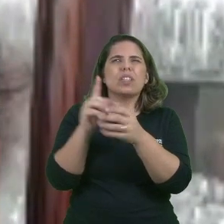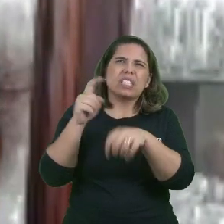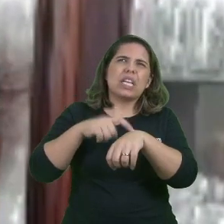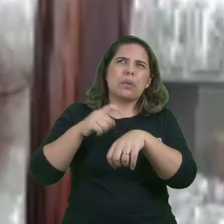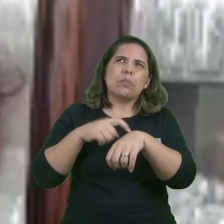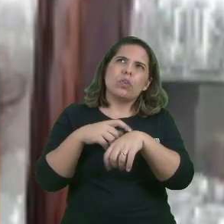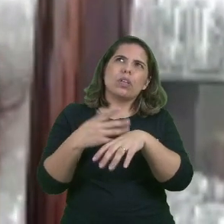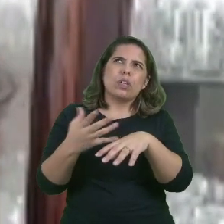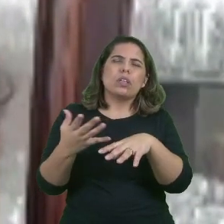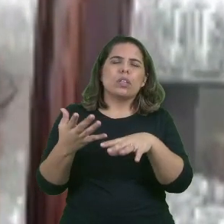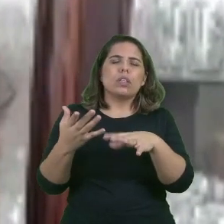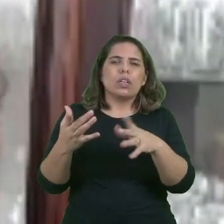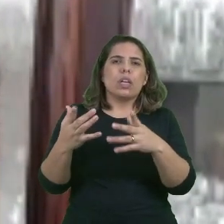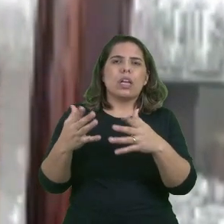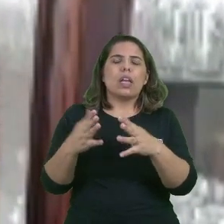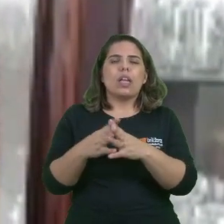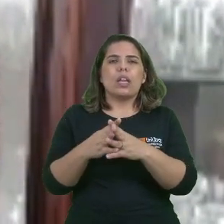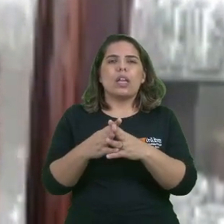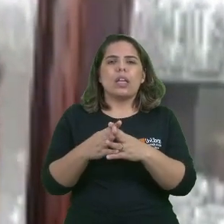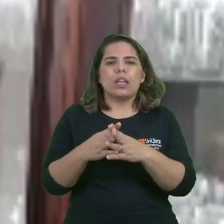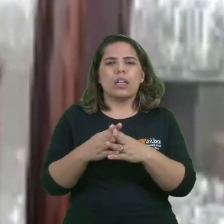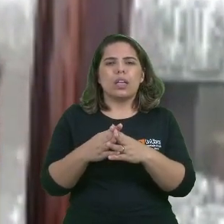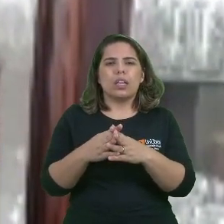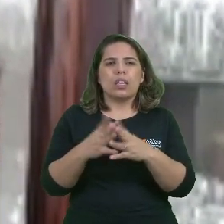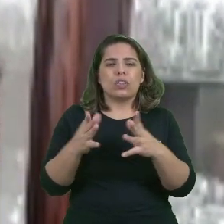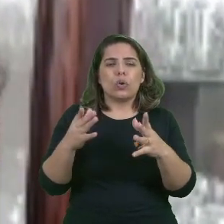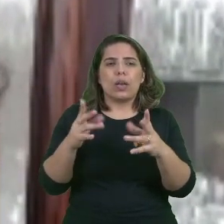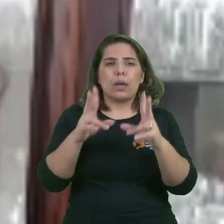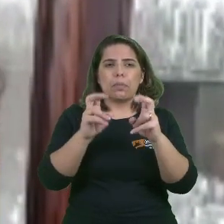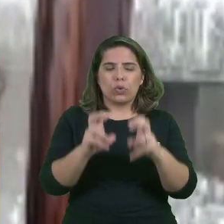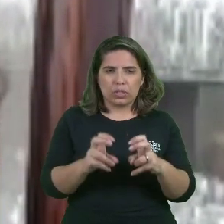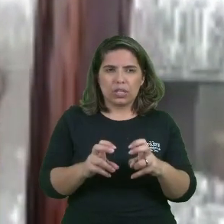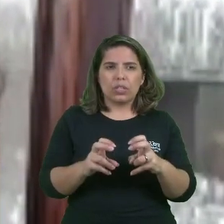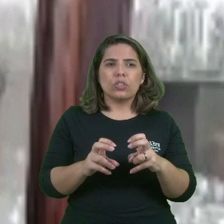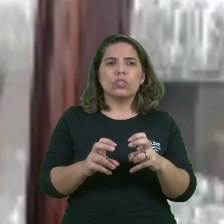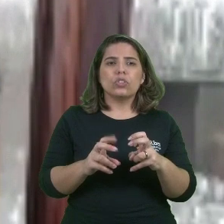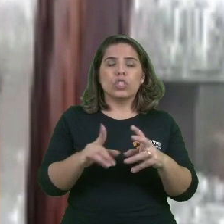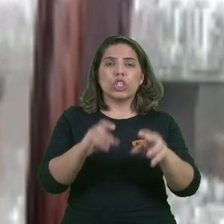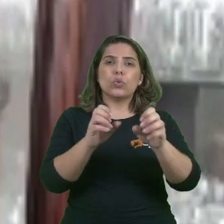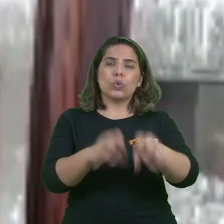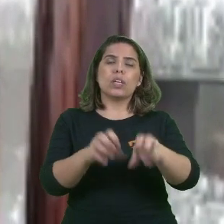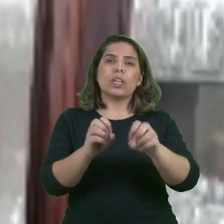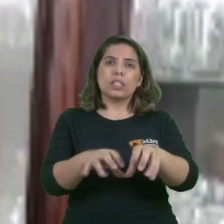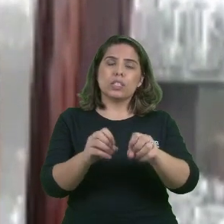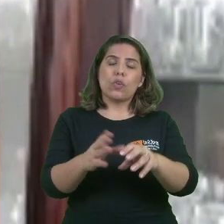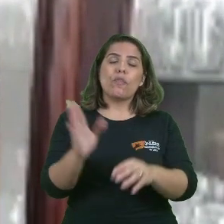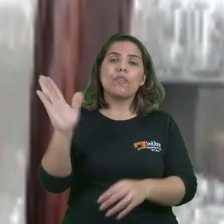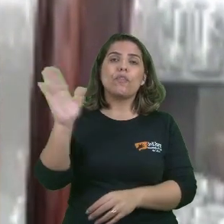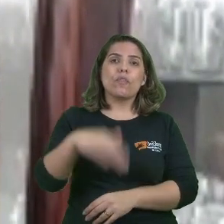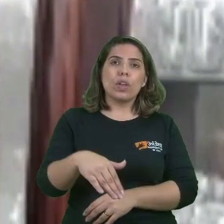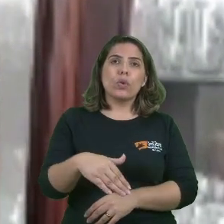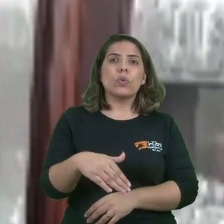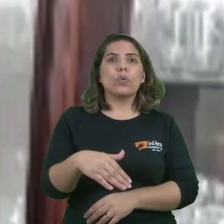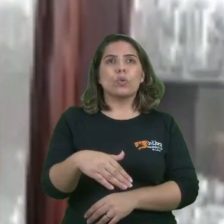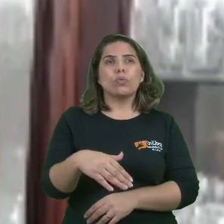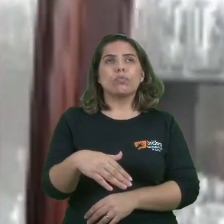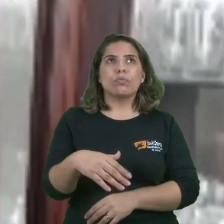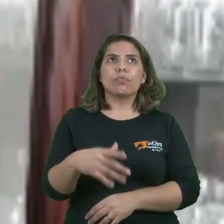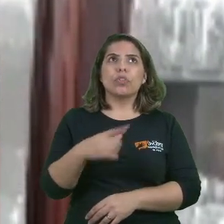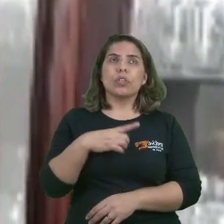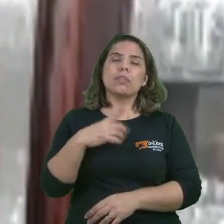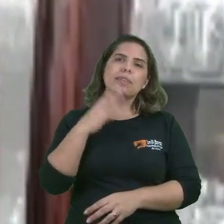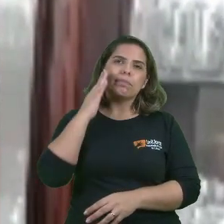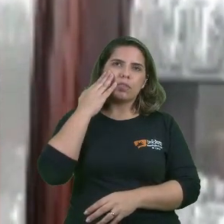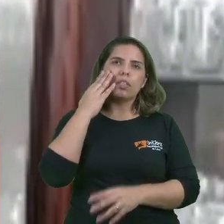então a linha produção executiva em educação recheio eu tenho que tenho que